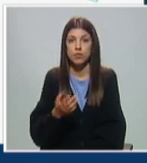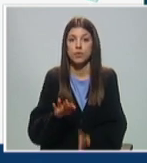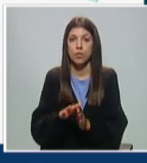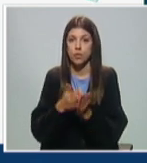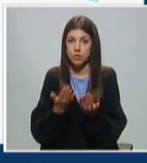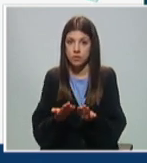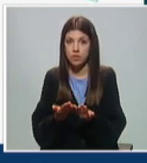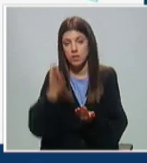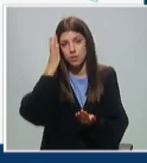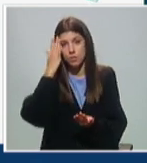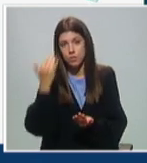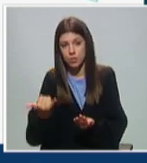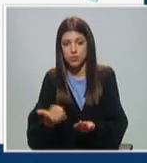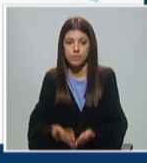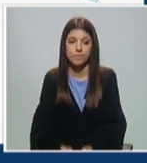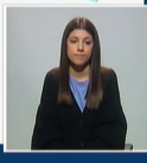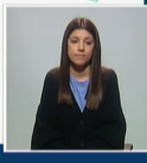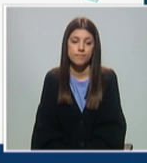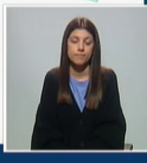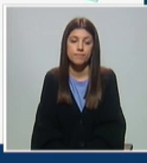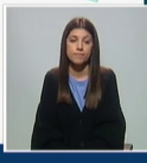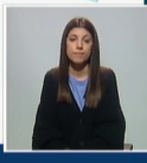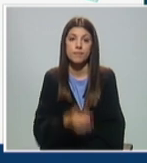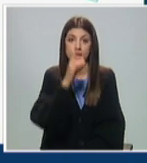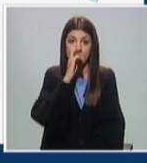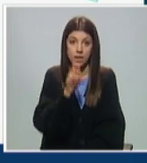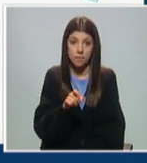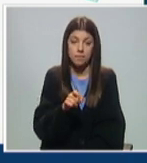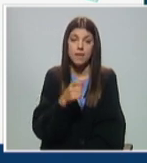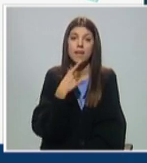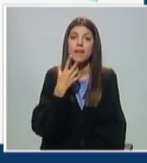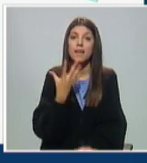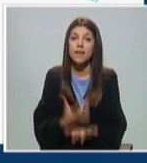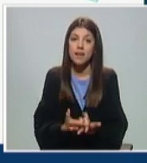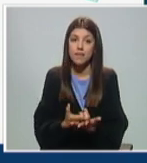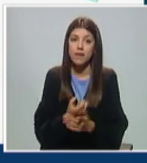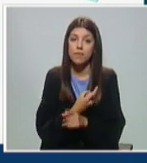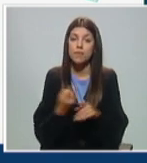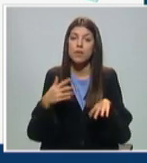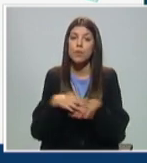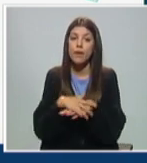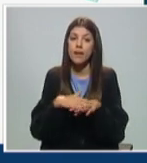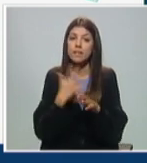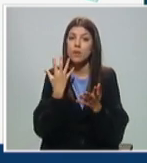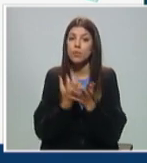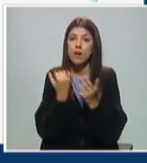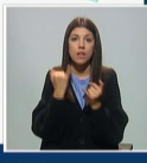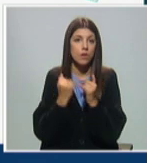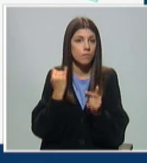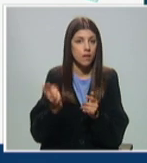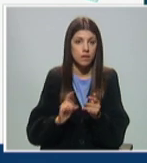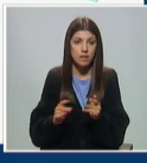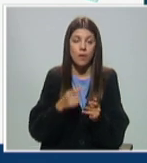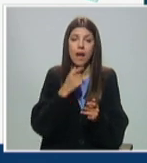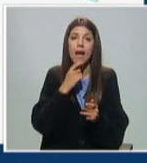dossiê 2. Pronto. E não se esqueçam também de gravar, porque o Excel não guarda os dados automaticamente. Se nós fecharmos